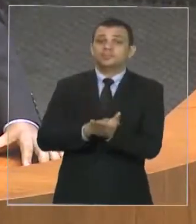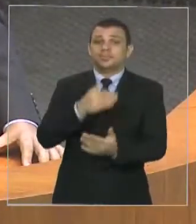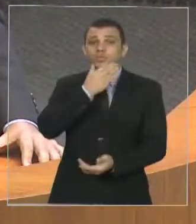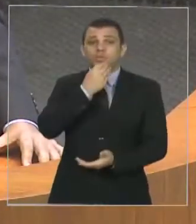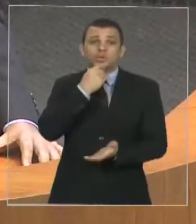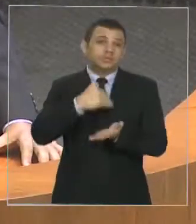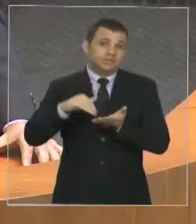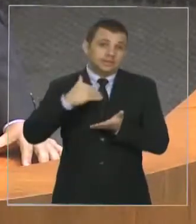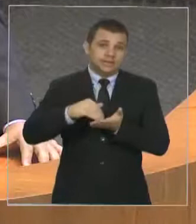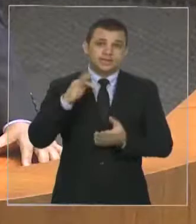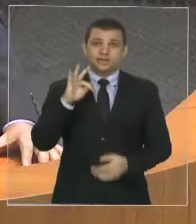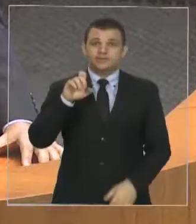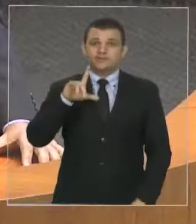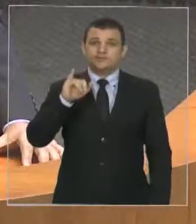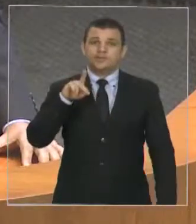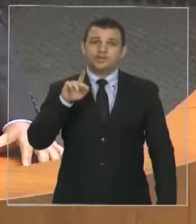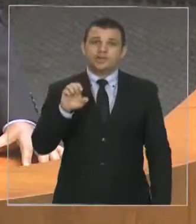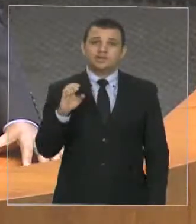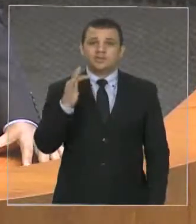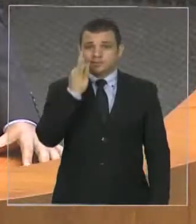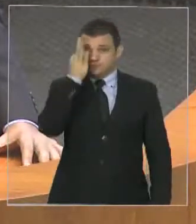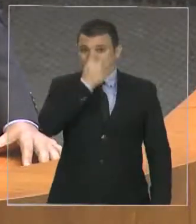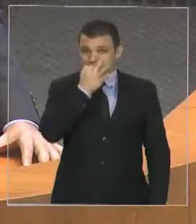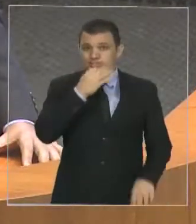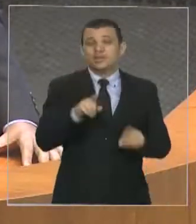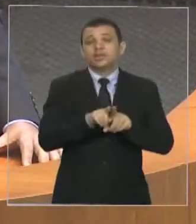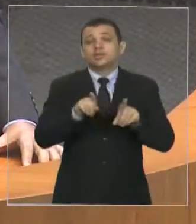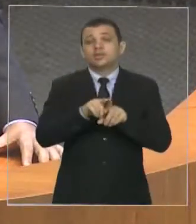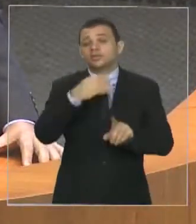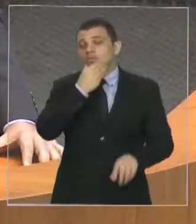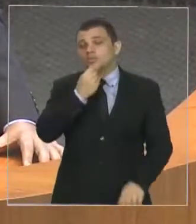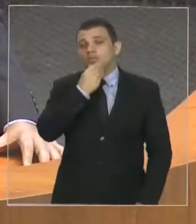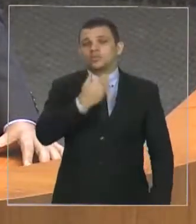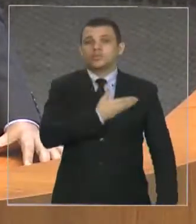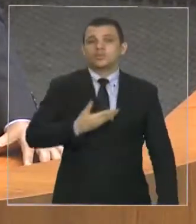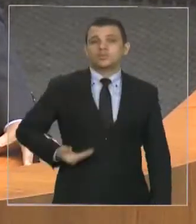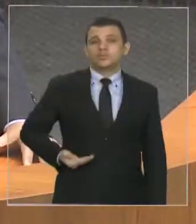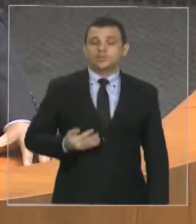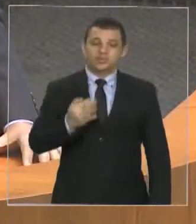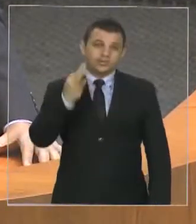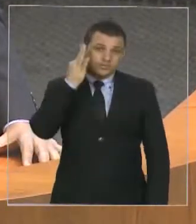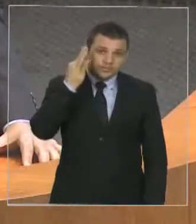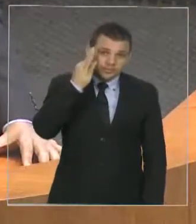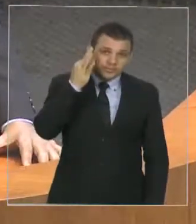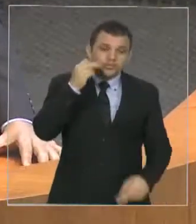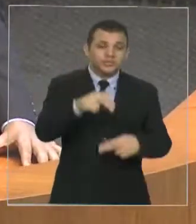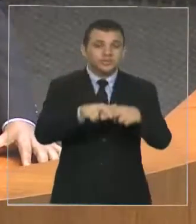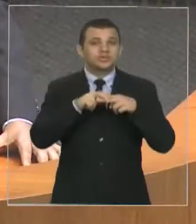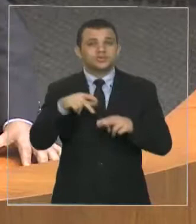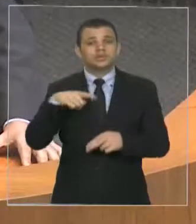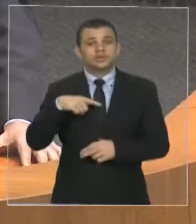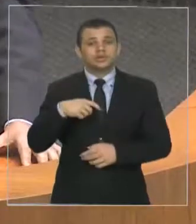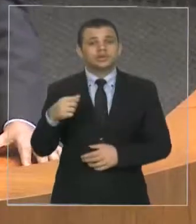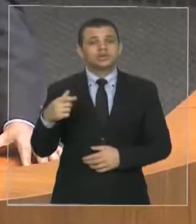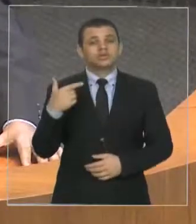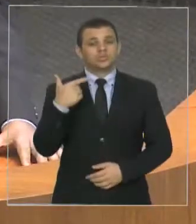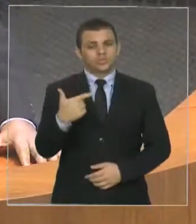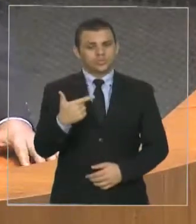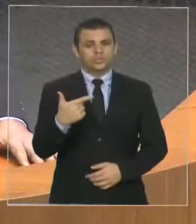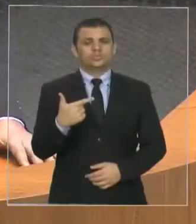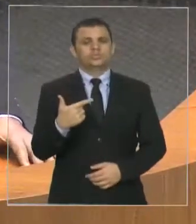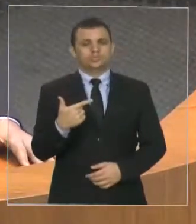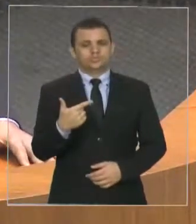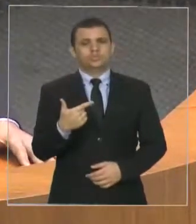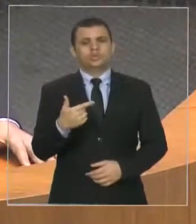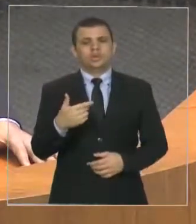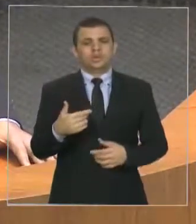quanto o governador Flávio Dino por essas grandes realizações que é a escola digna. Em Santa Luzia do Paruá,